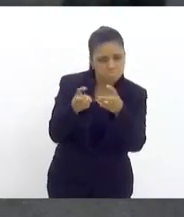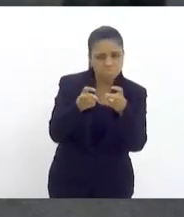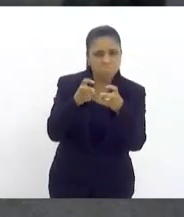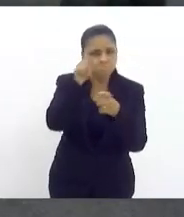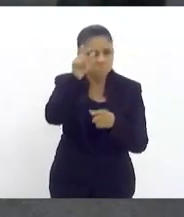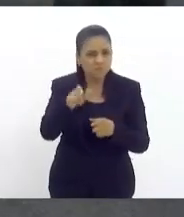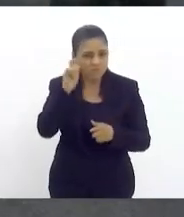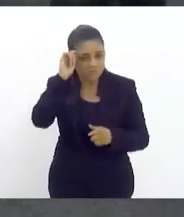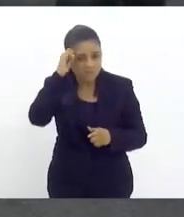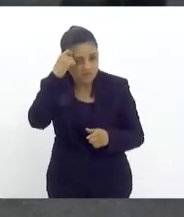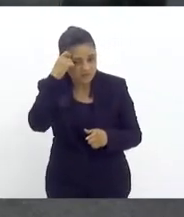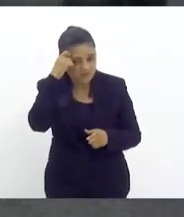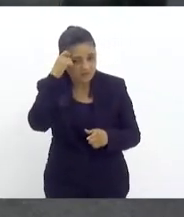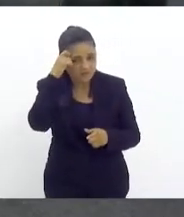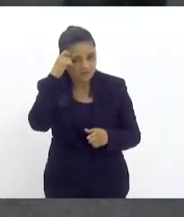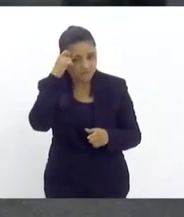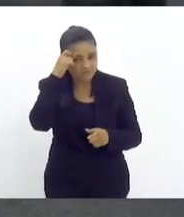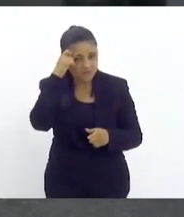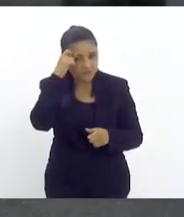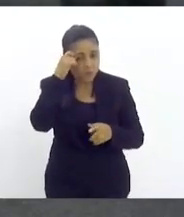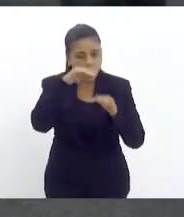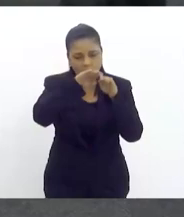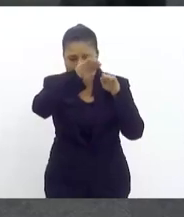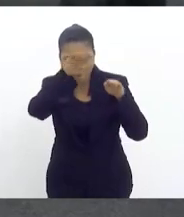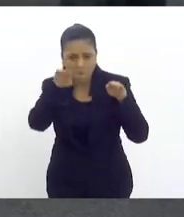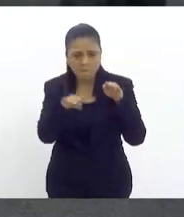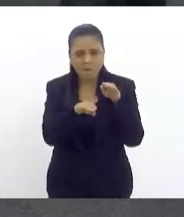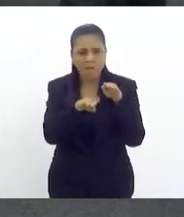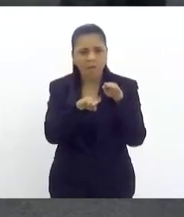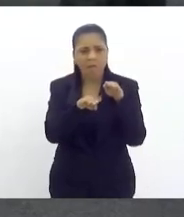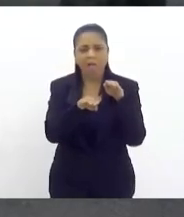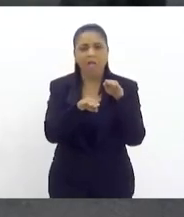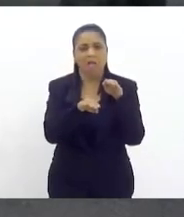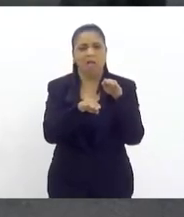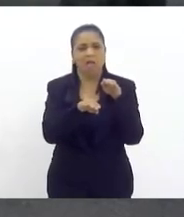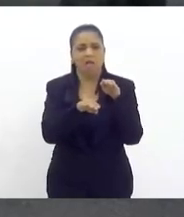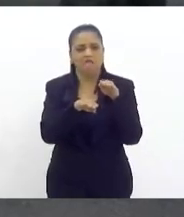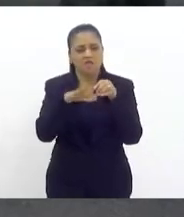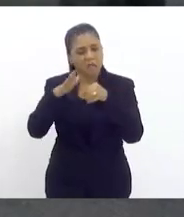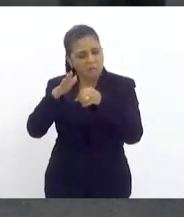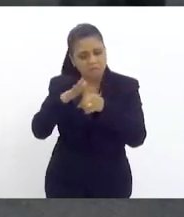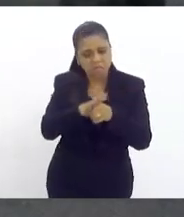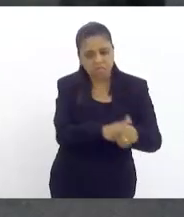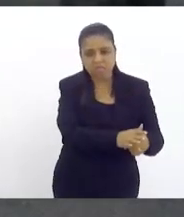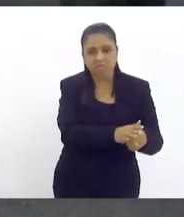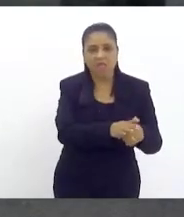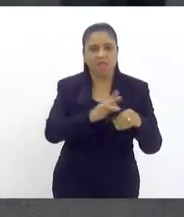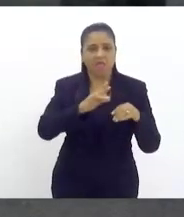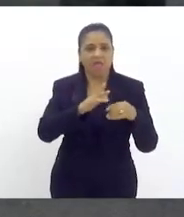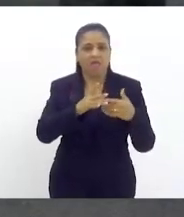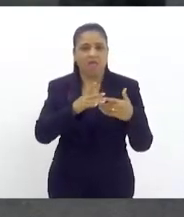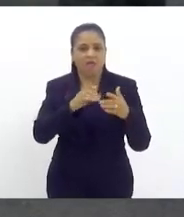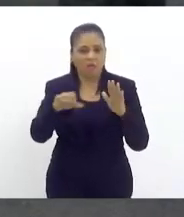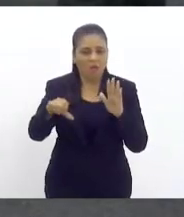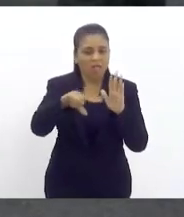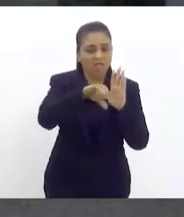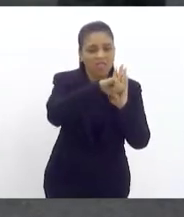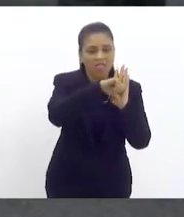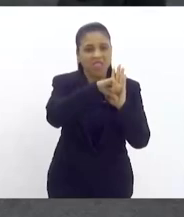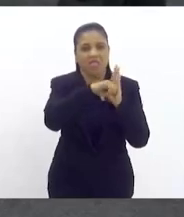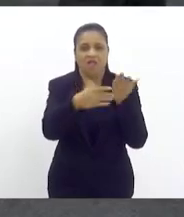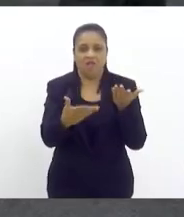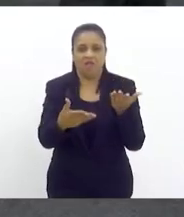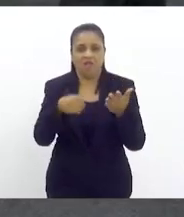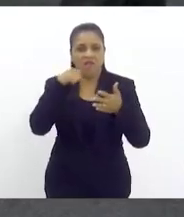preta como com menos dignidade humana ou tenta até desumanizá-la, criminalizá-la. Então,